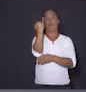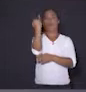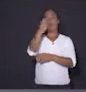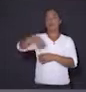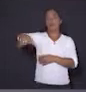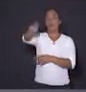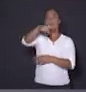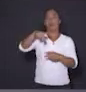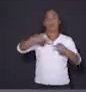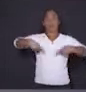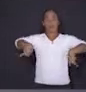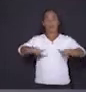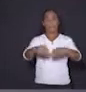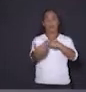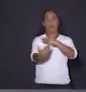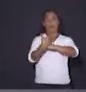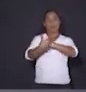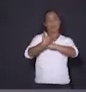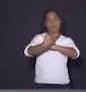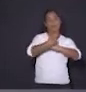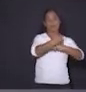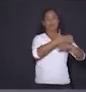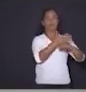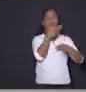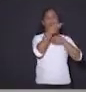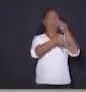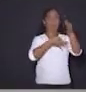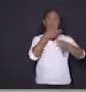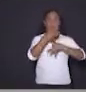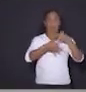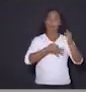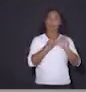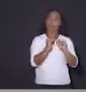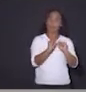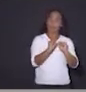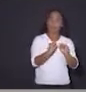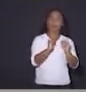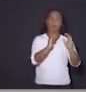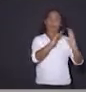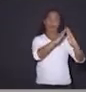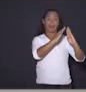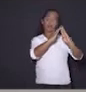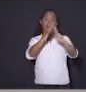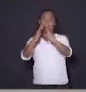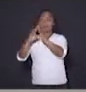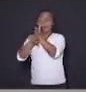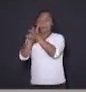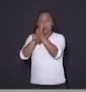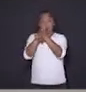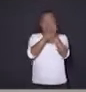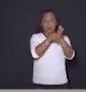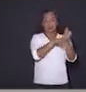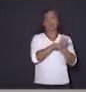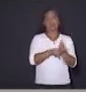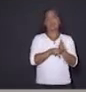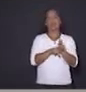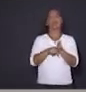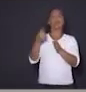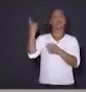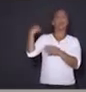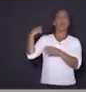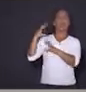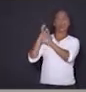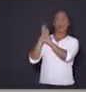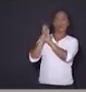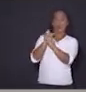e essas pesquisas é a tic domícilios ela é feita anualmente e no último resultado é se identificou que